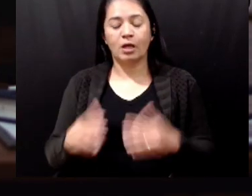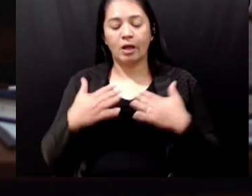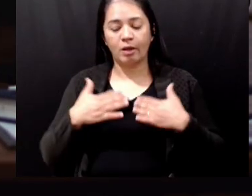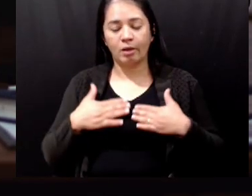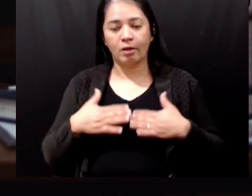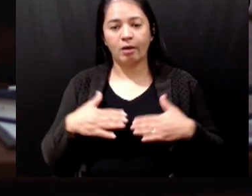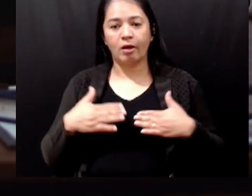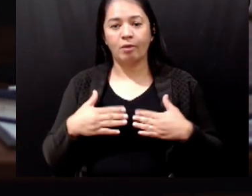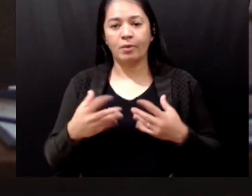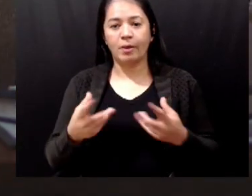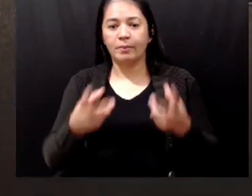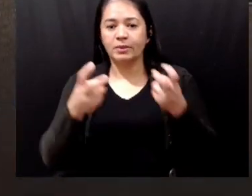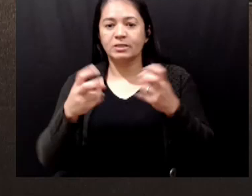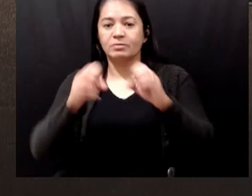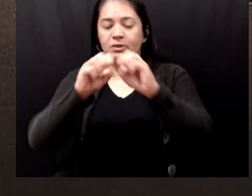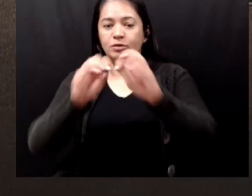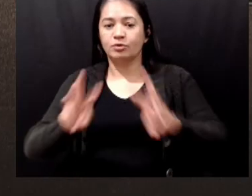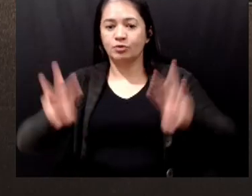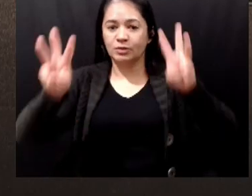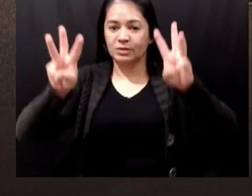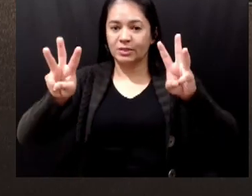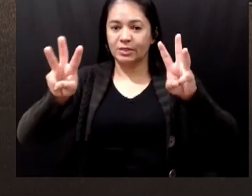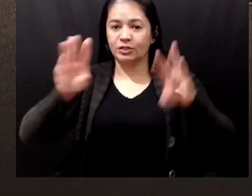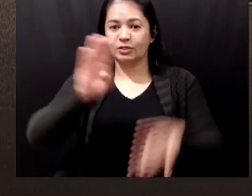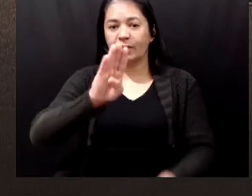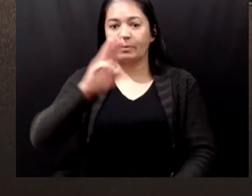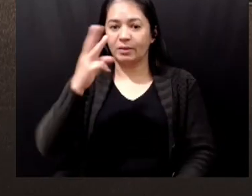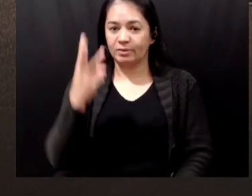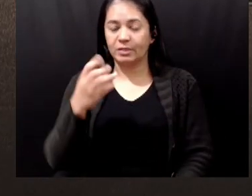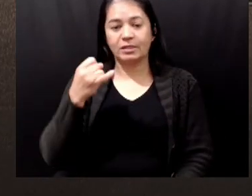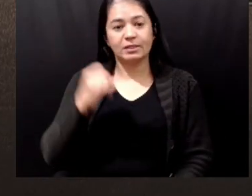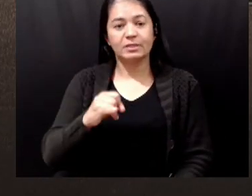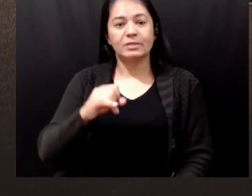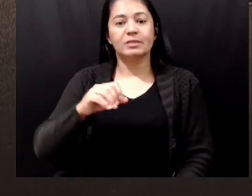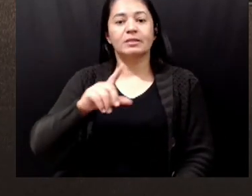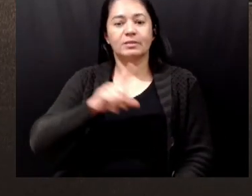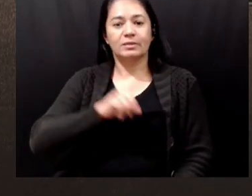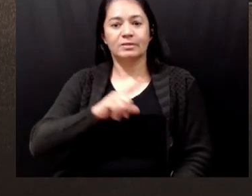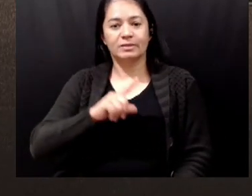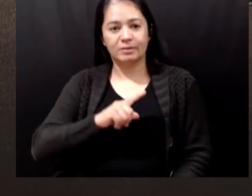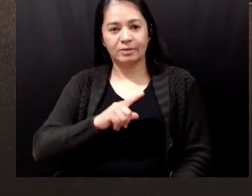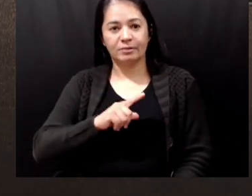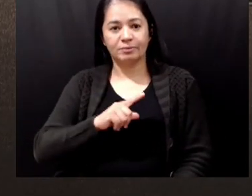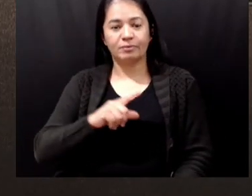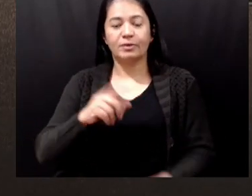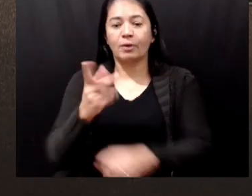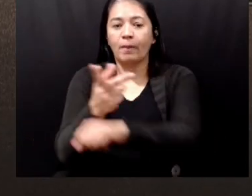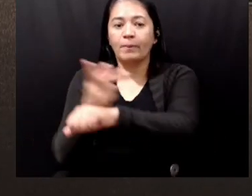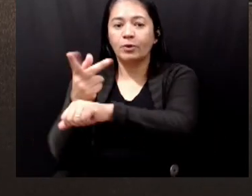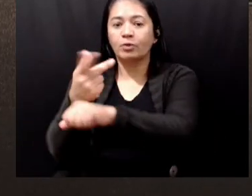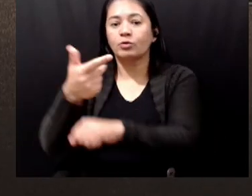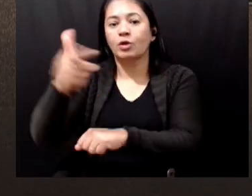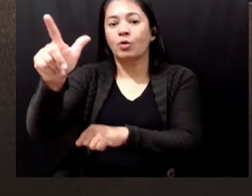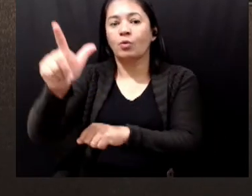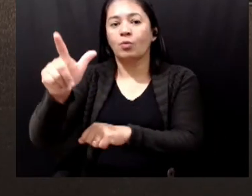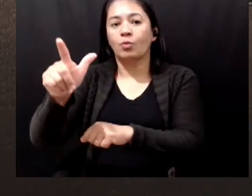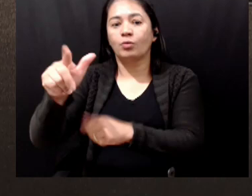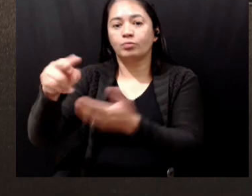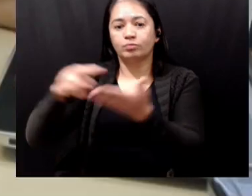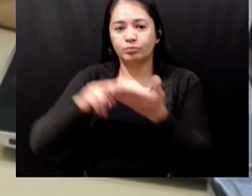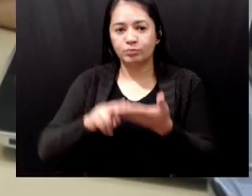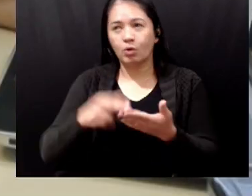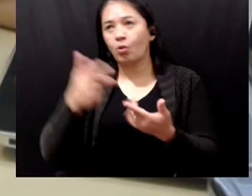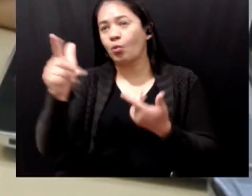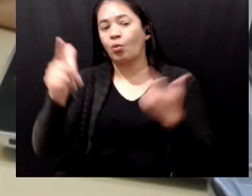ainda possui esse lastro lá dessas ações, procurar um outro correspondente, uma outra corretora, aí no seu banco, ver se ele tem corretora, se